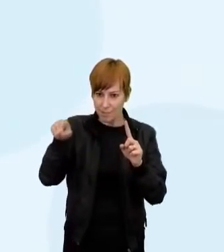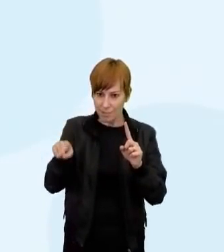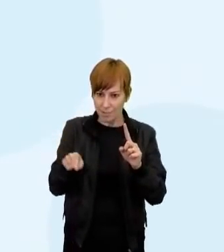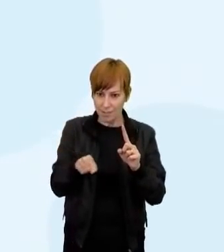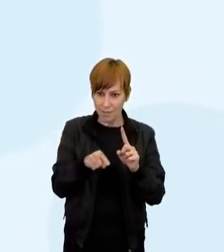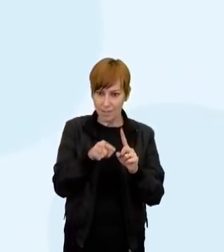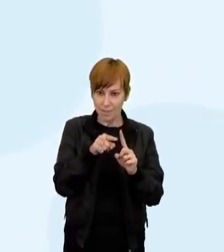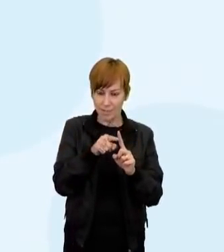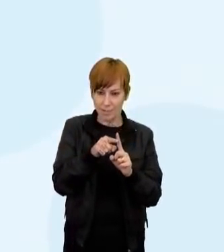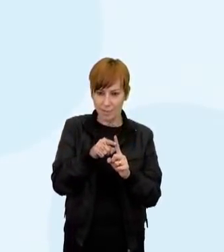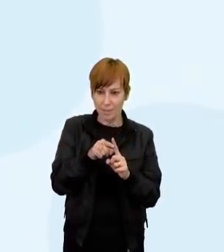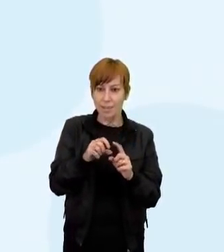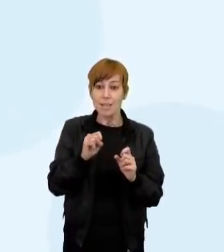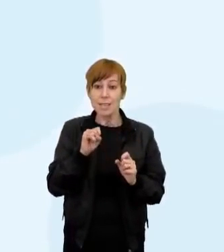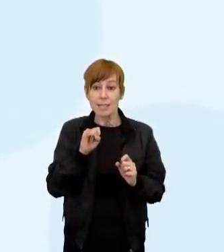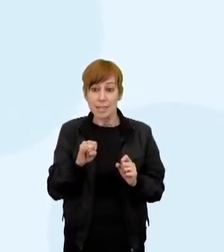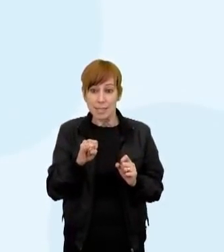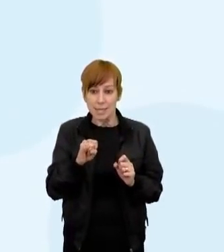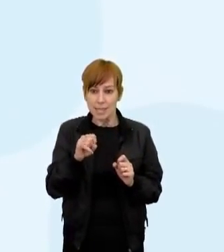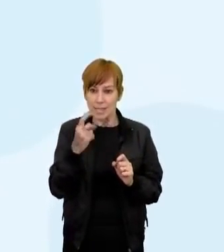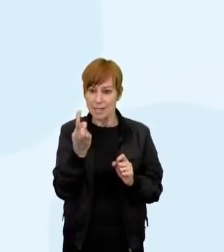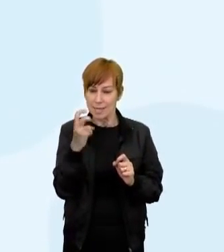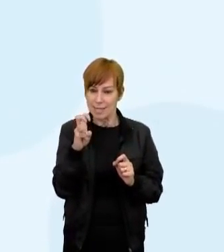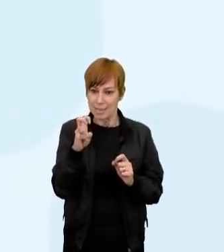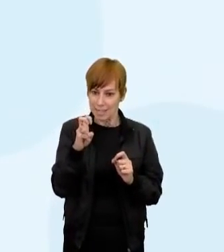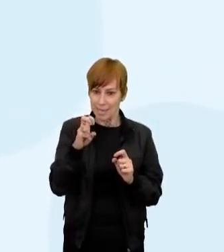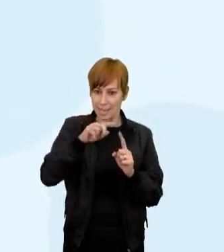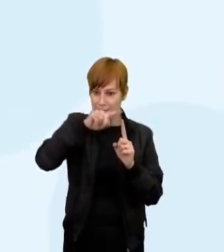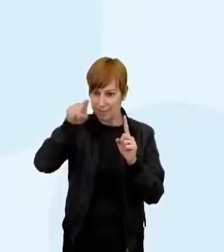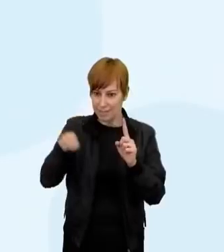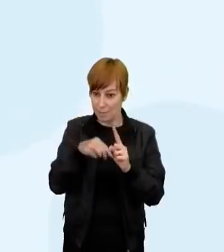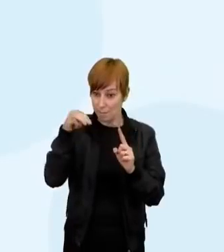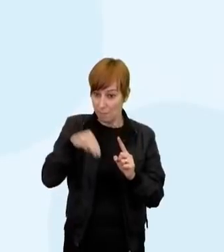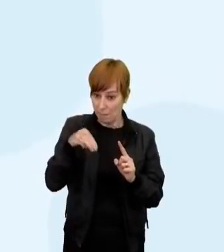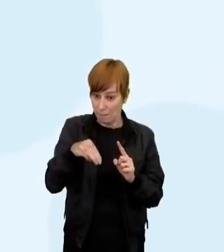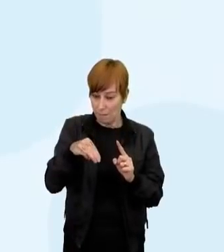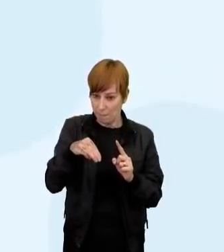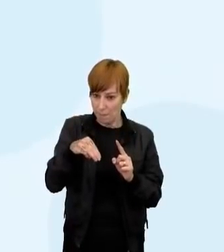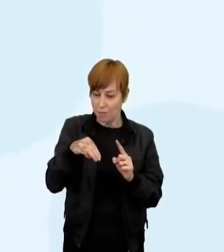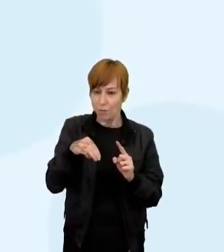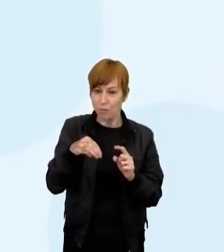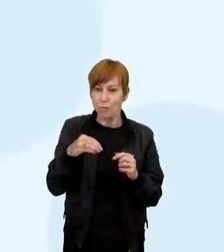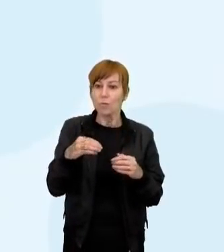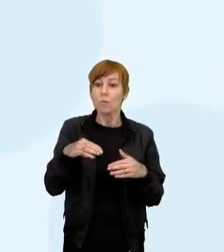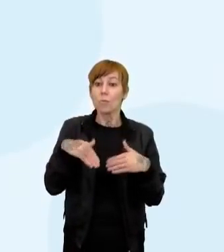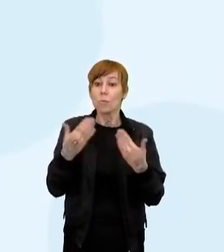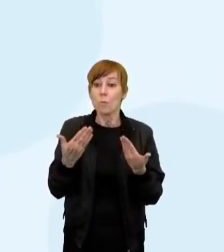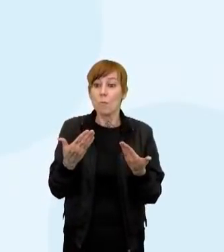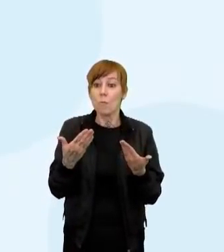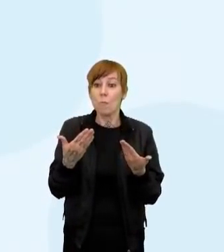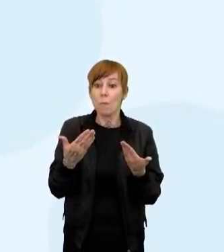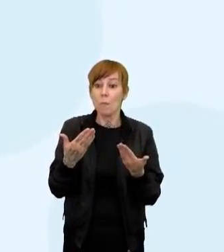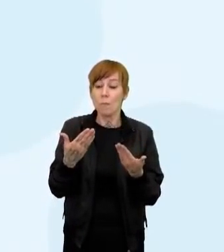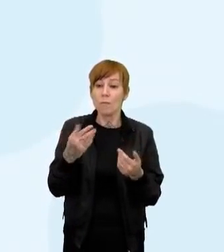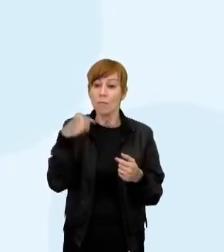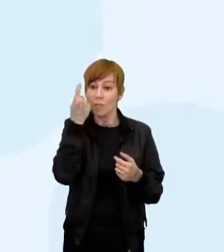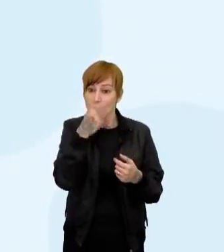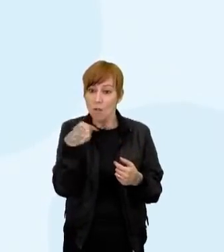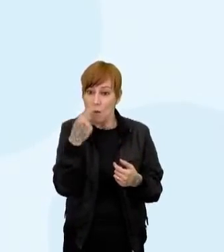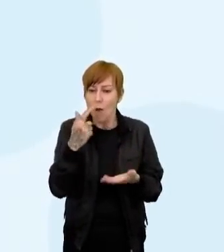terreno tivesse 15 metros de raio, quantas horas ele gastaria para limpar esse próprio terreno